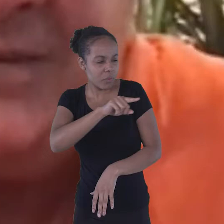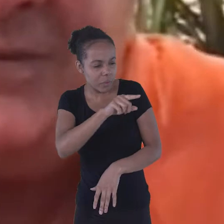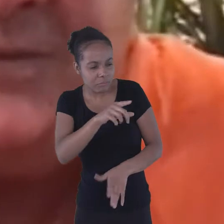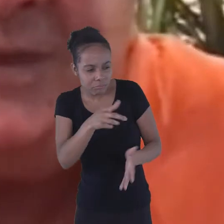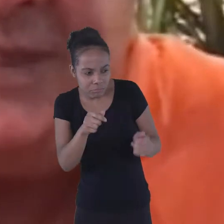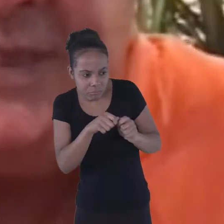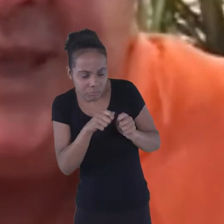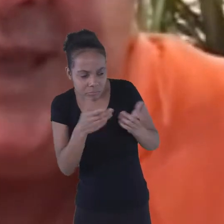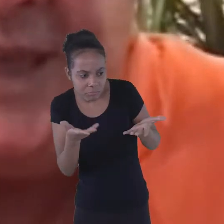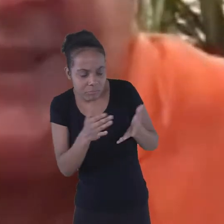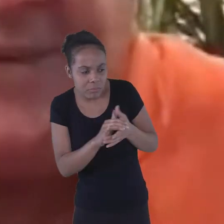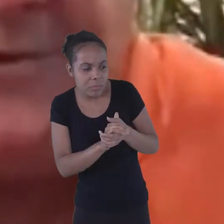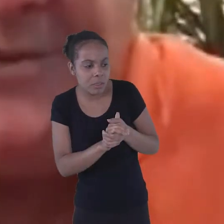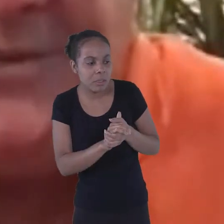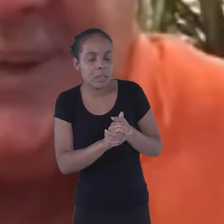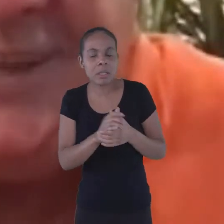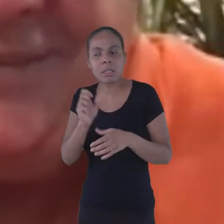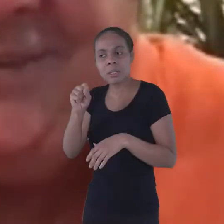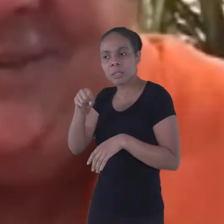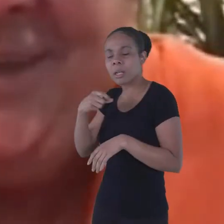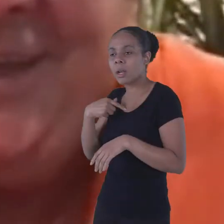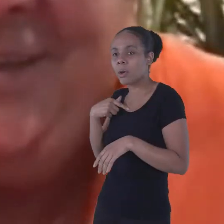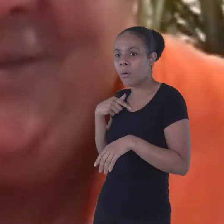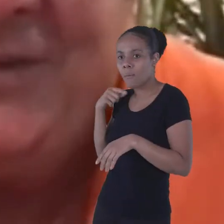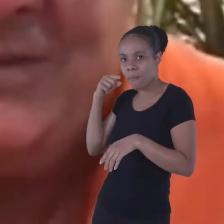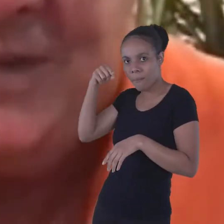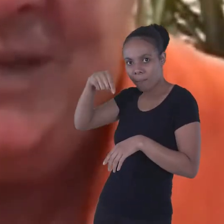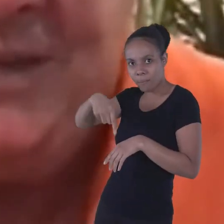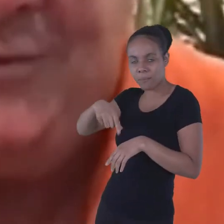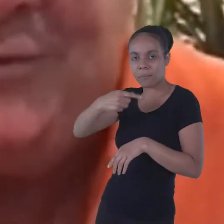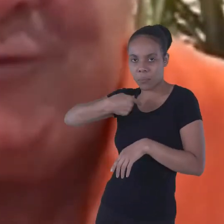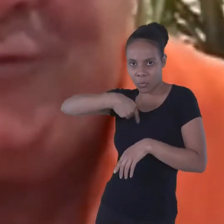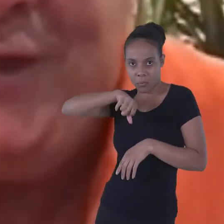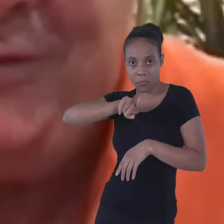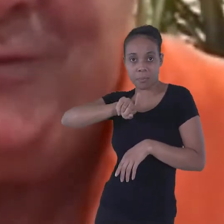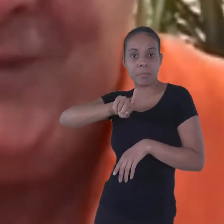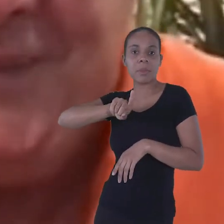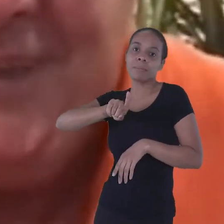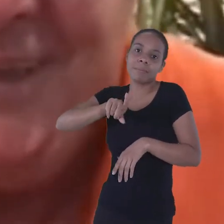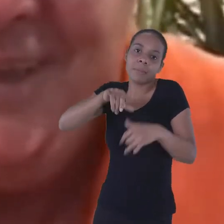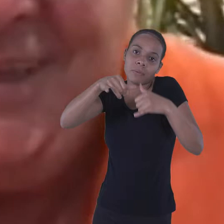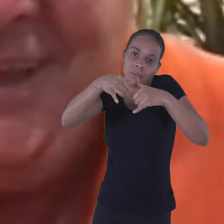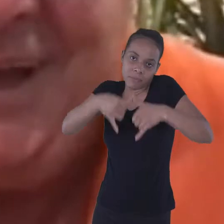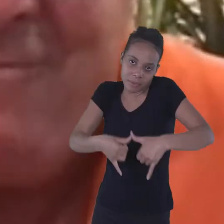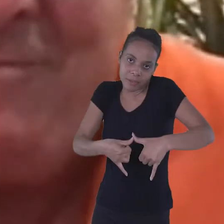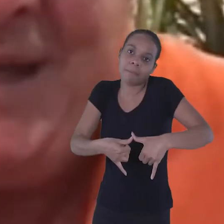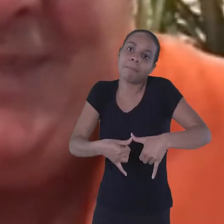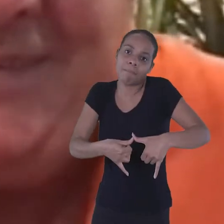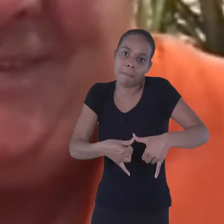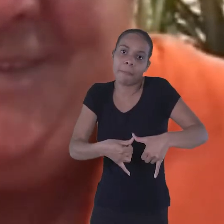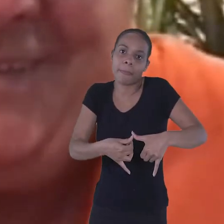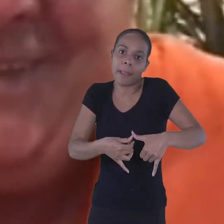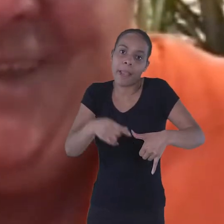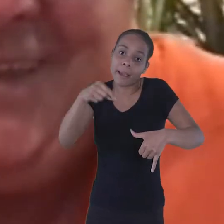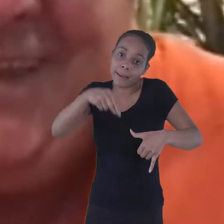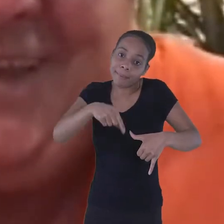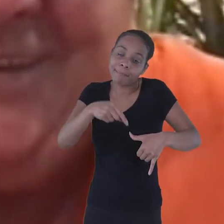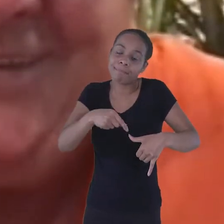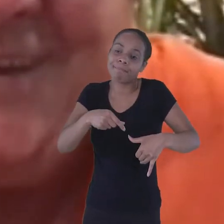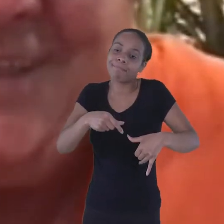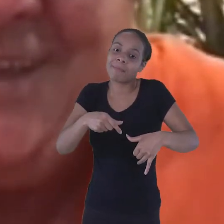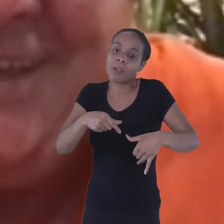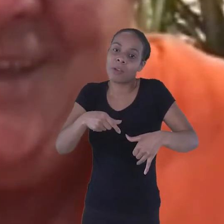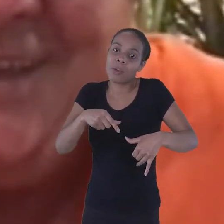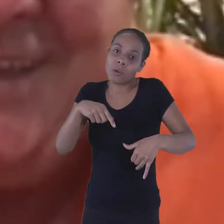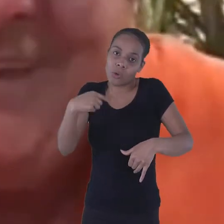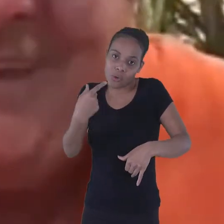Desde então, até aqui, até hoje, aqui no nosso querido, sofrido, amado Rio